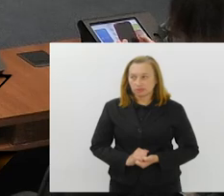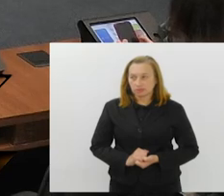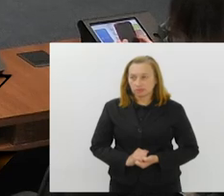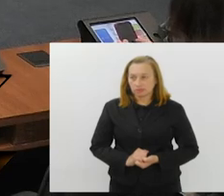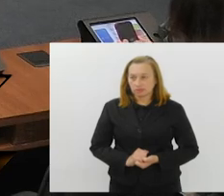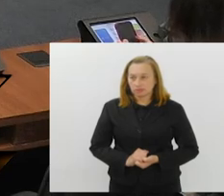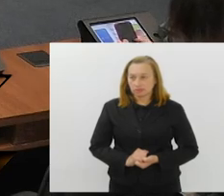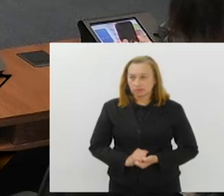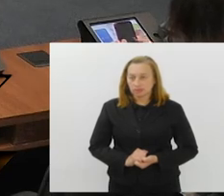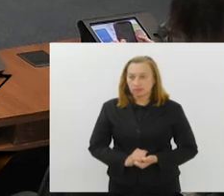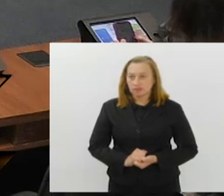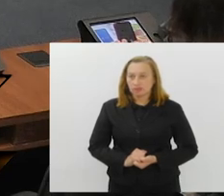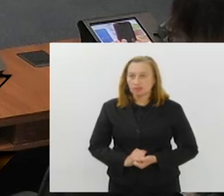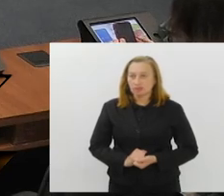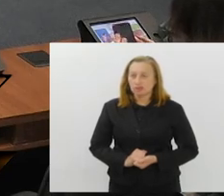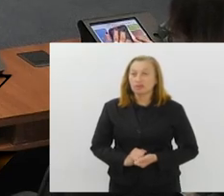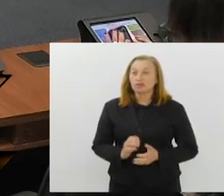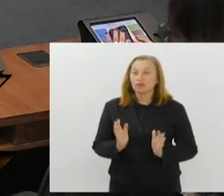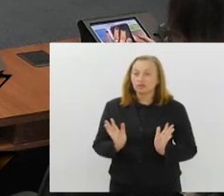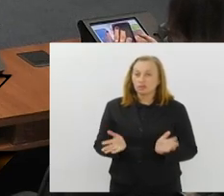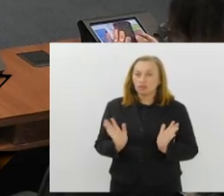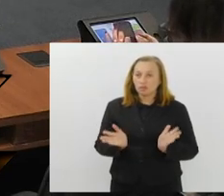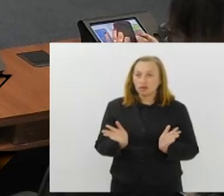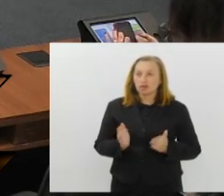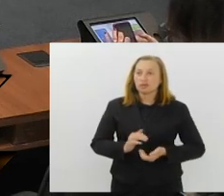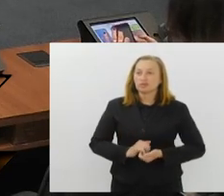honra vamos eh